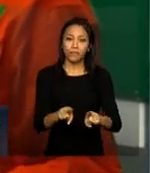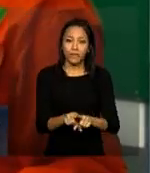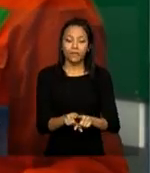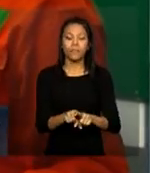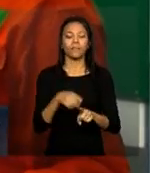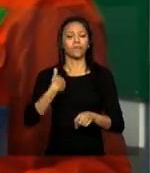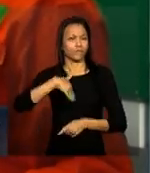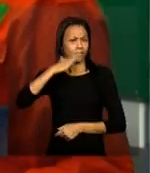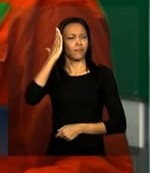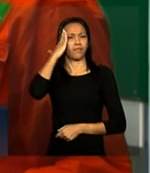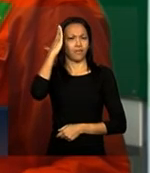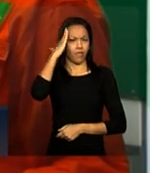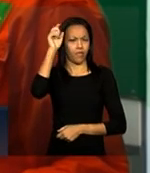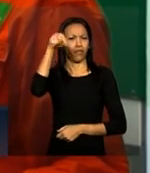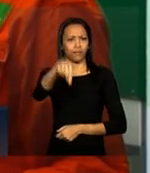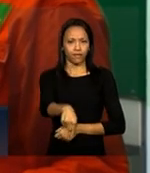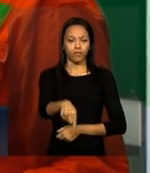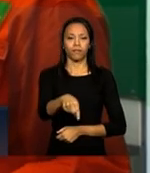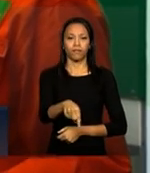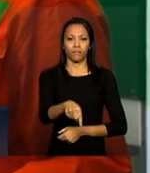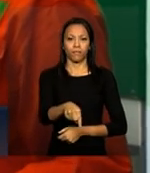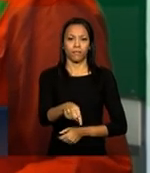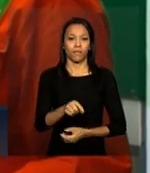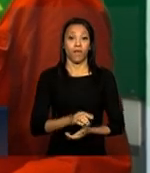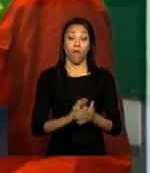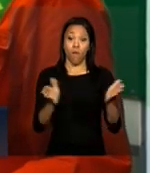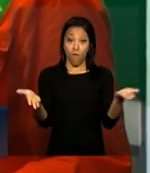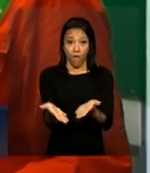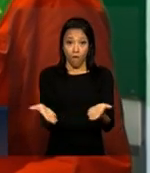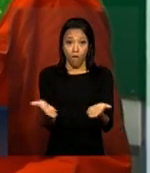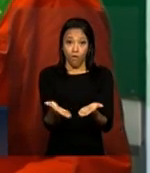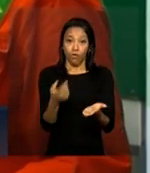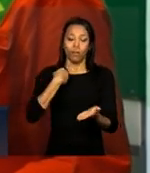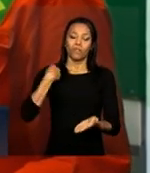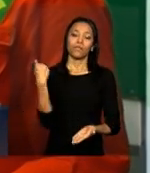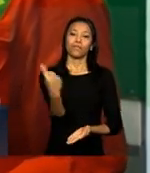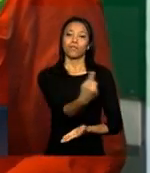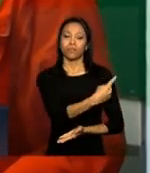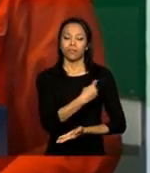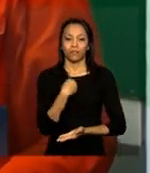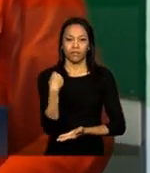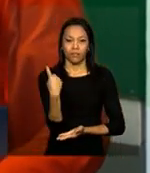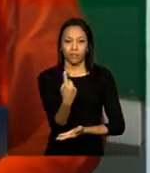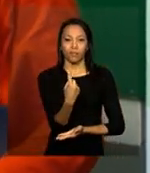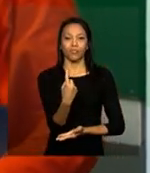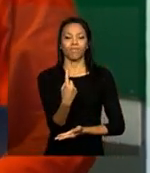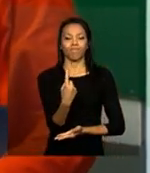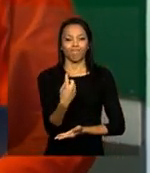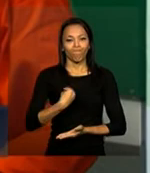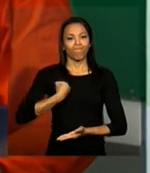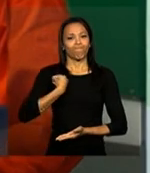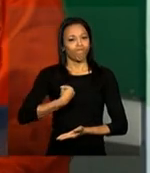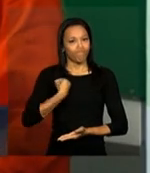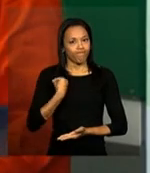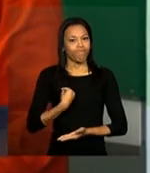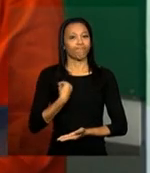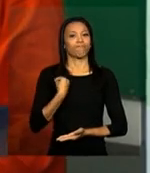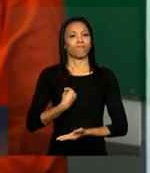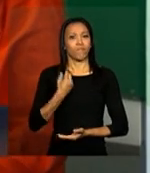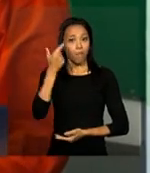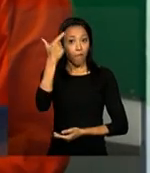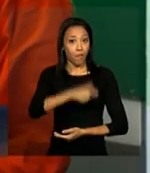aqui que hoje nós estamos vivendo mais